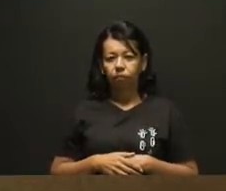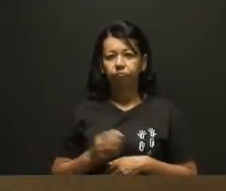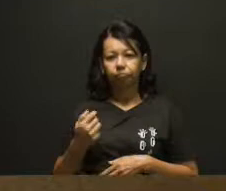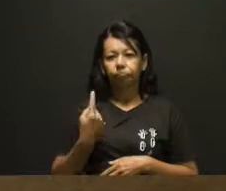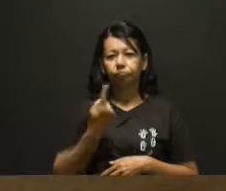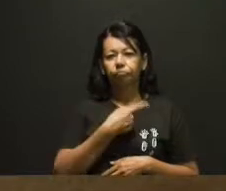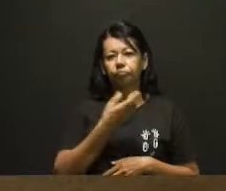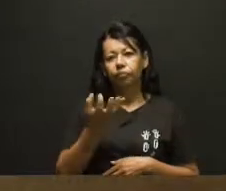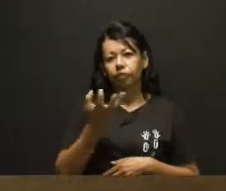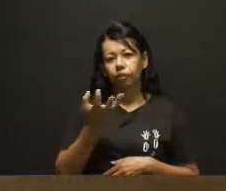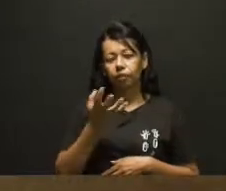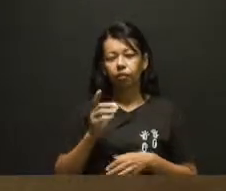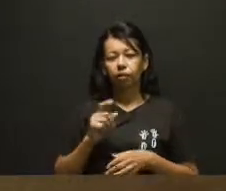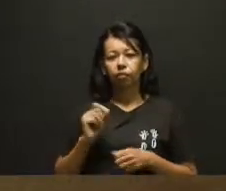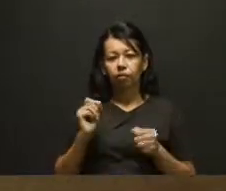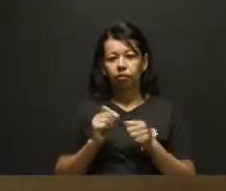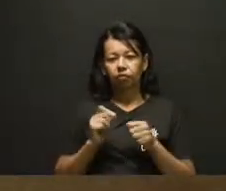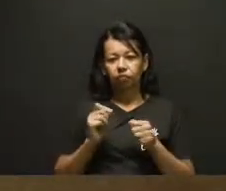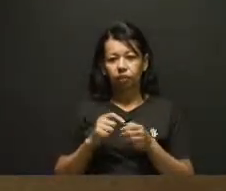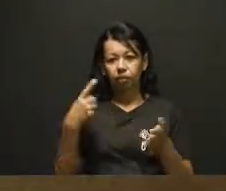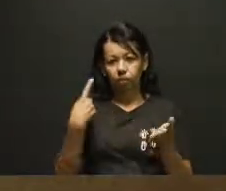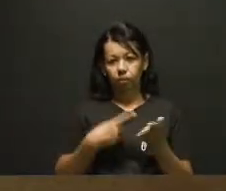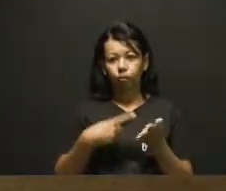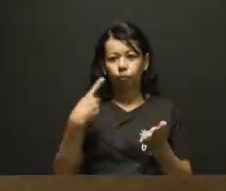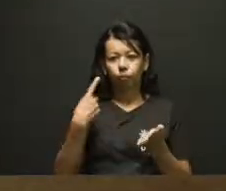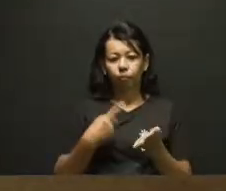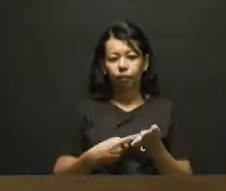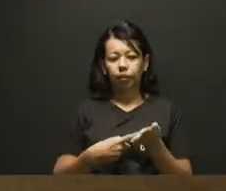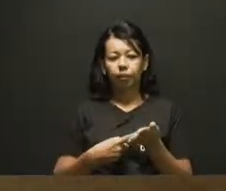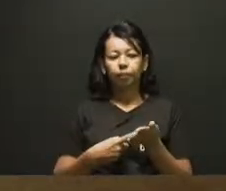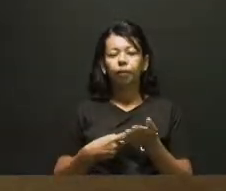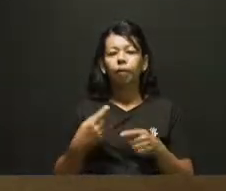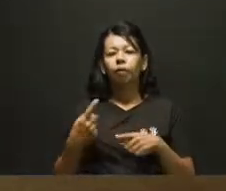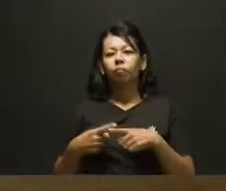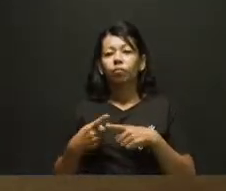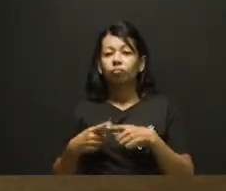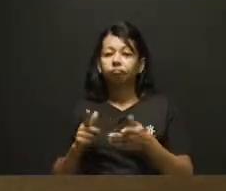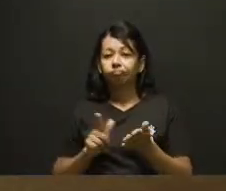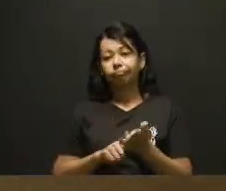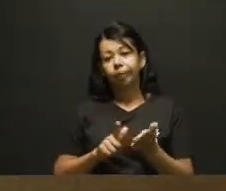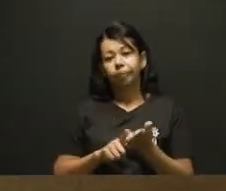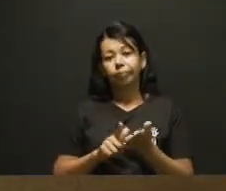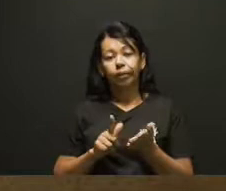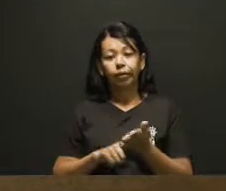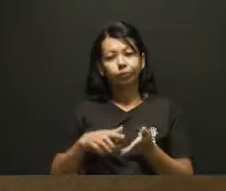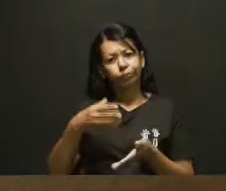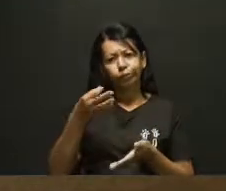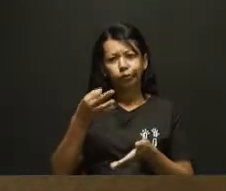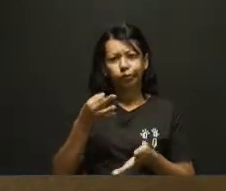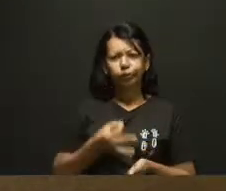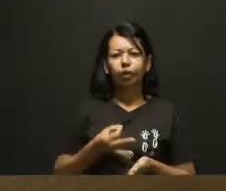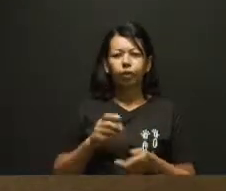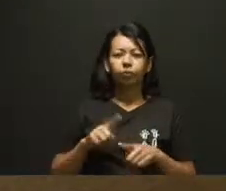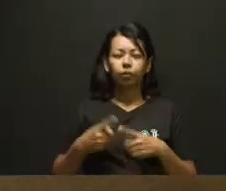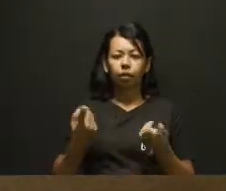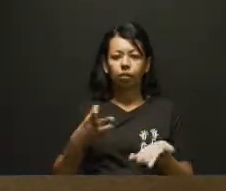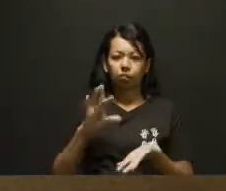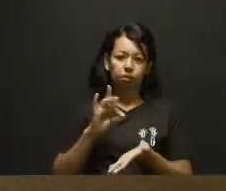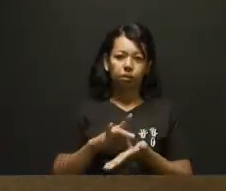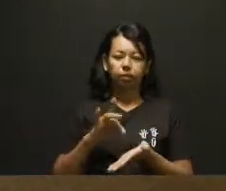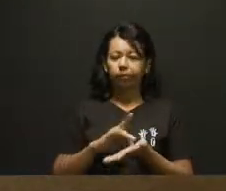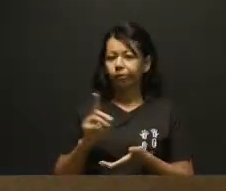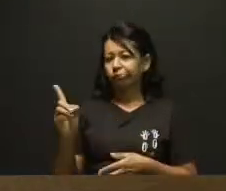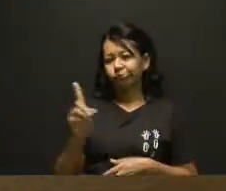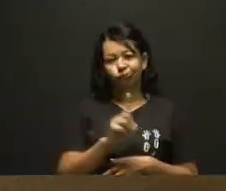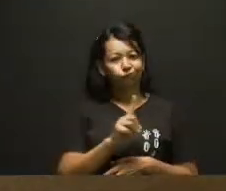só quer que se faça cumprir porque no papel tudo lindo tudo maravilhoso mas a realidade não